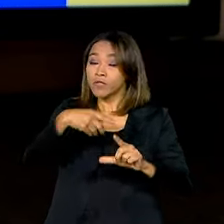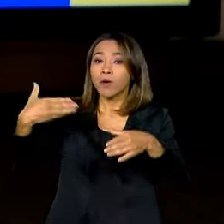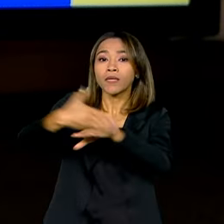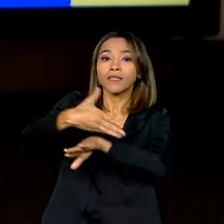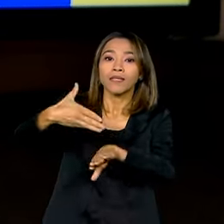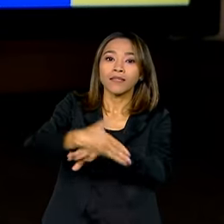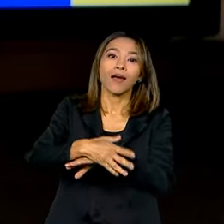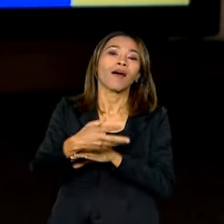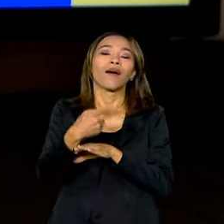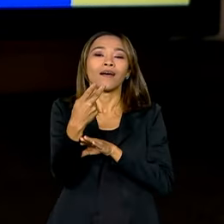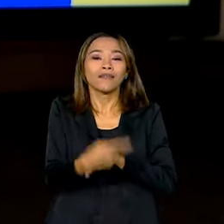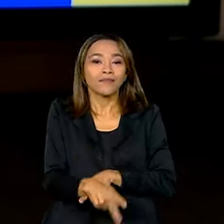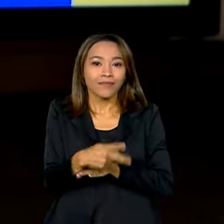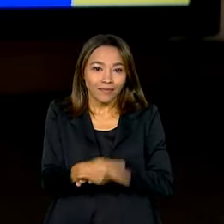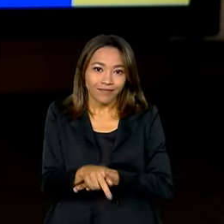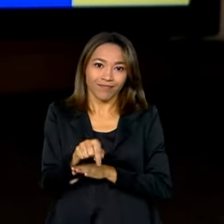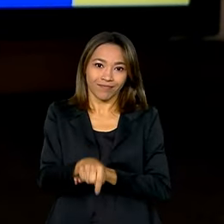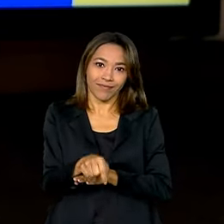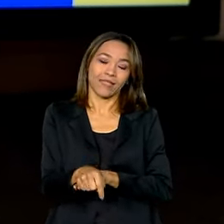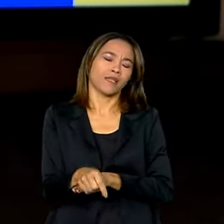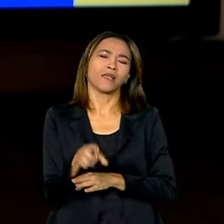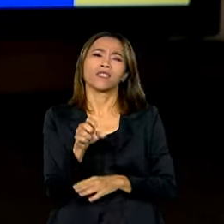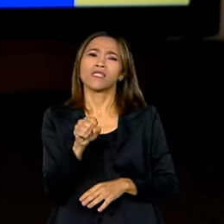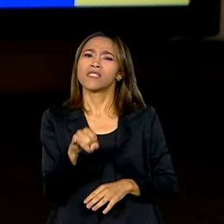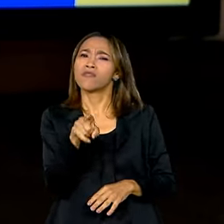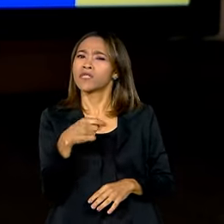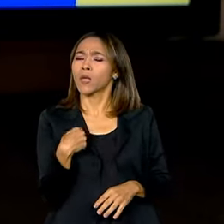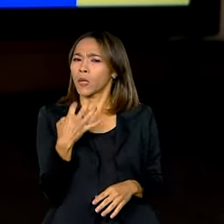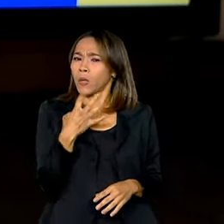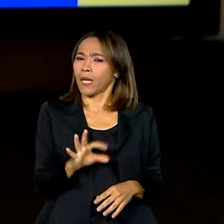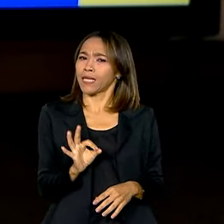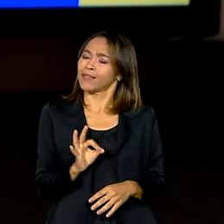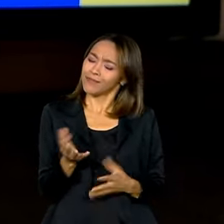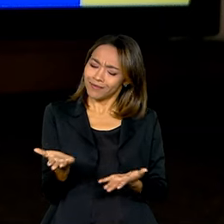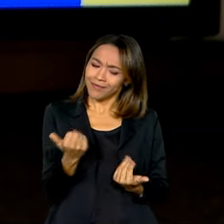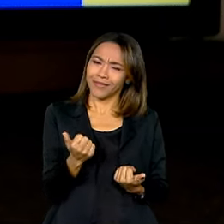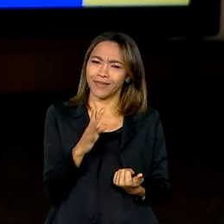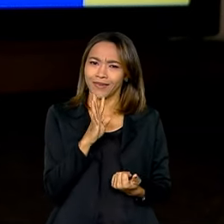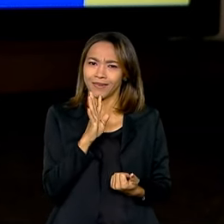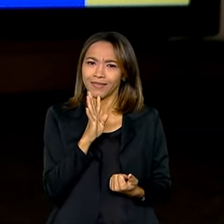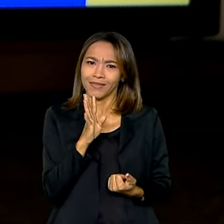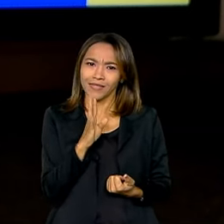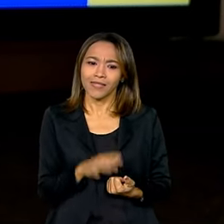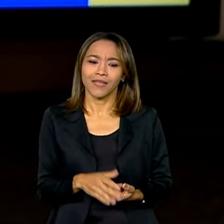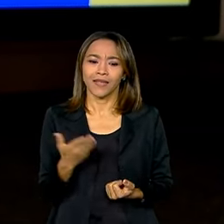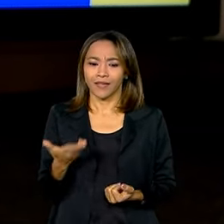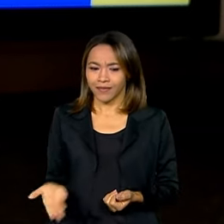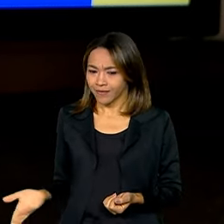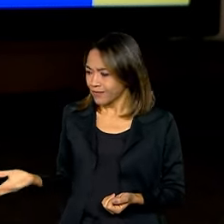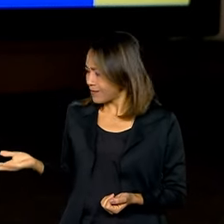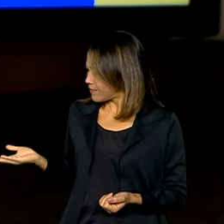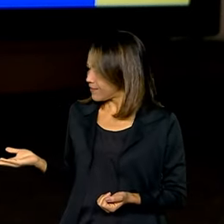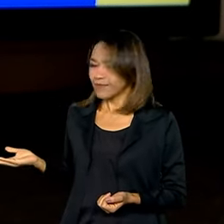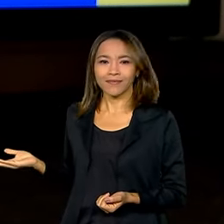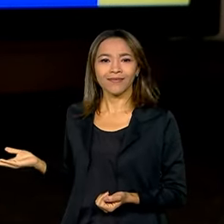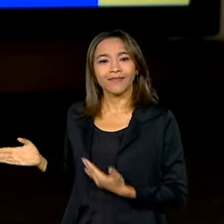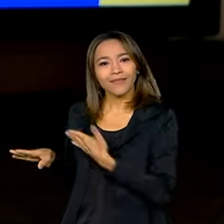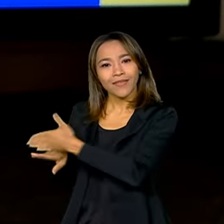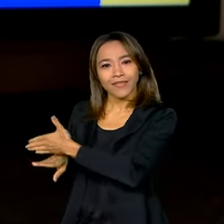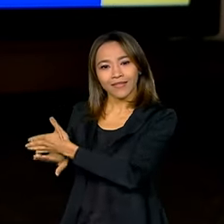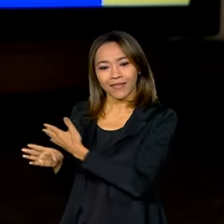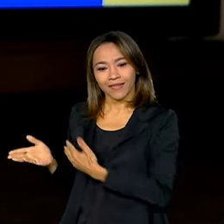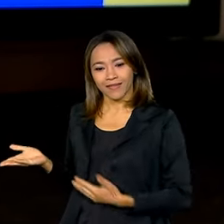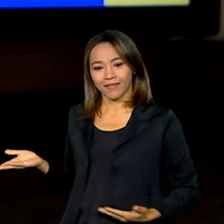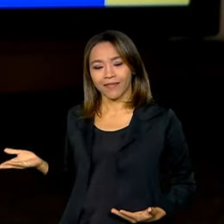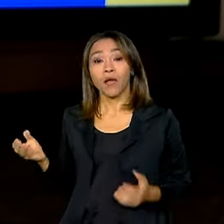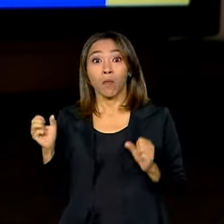pela nossa agência Gov. Se você não conhece ainda, te convido a acessar agenciagov.ebc. .com.br.